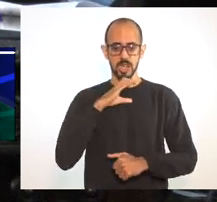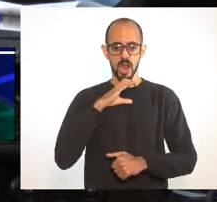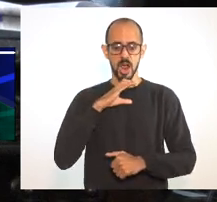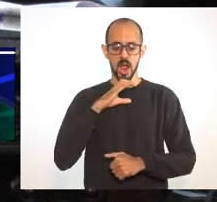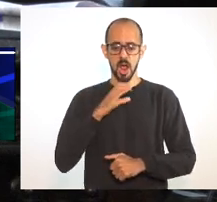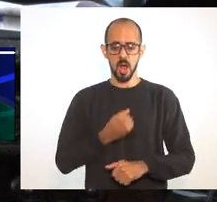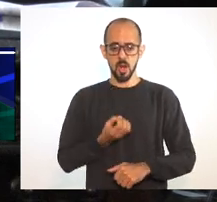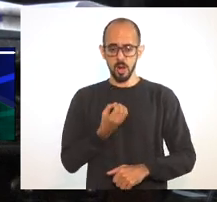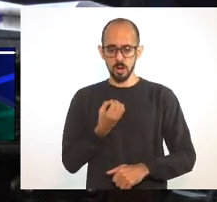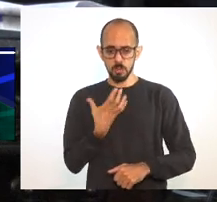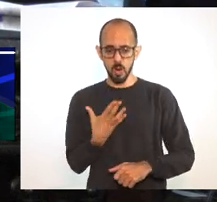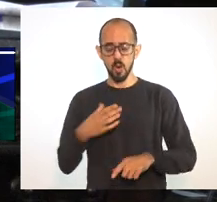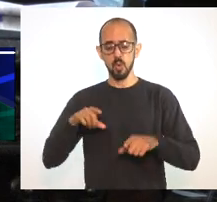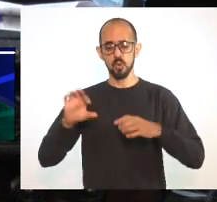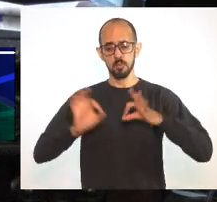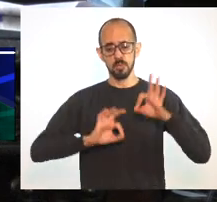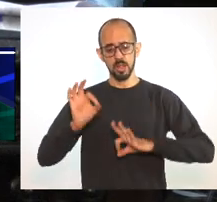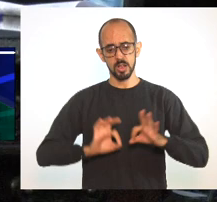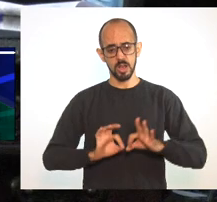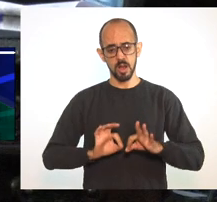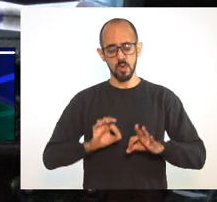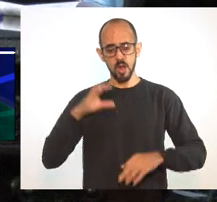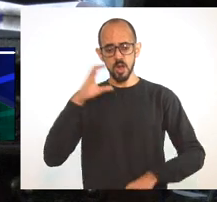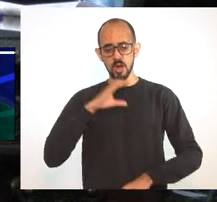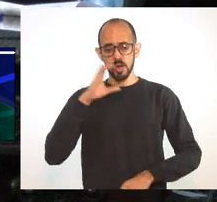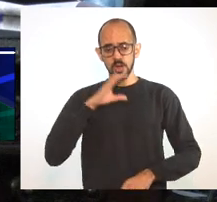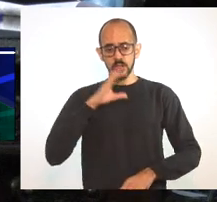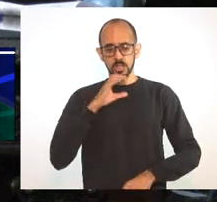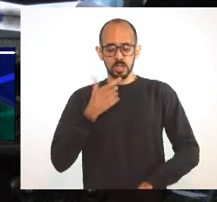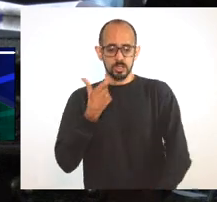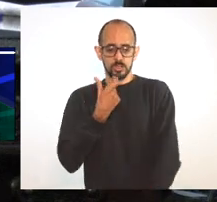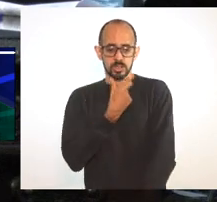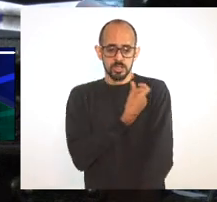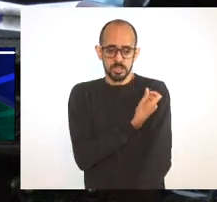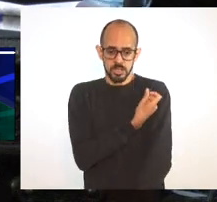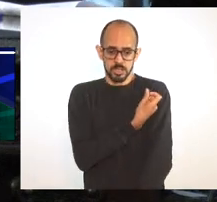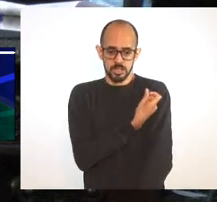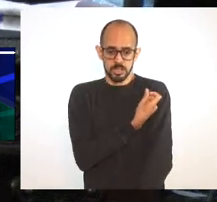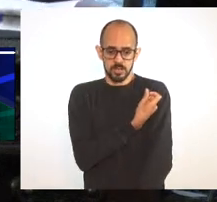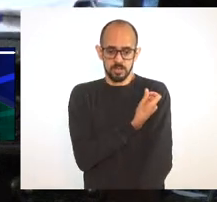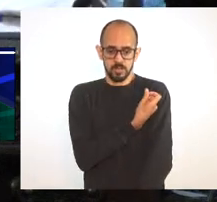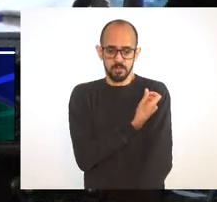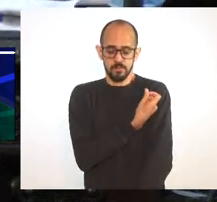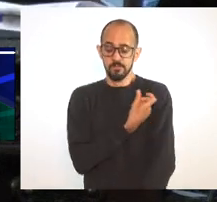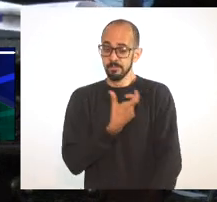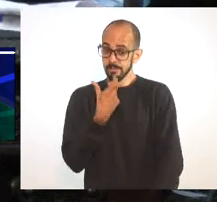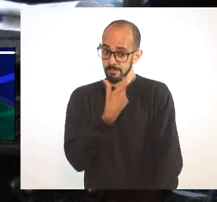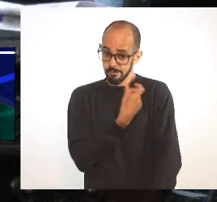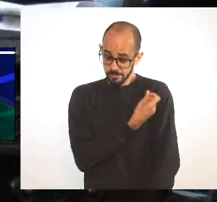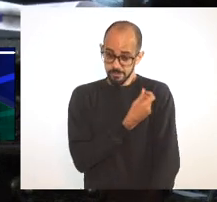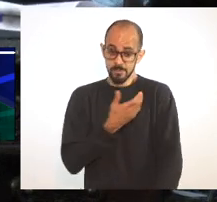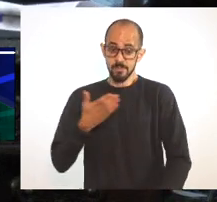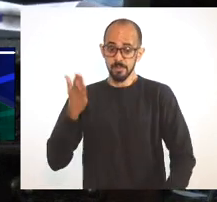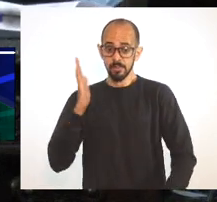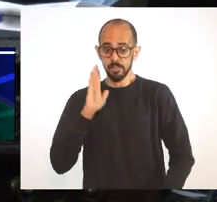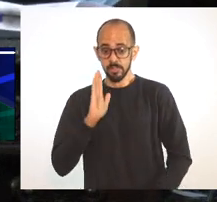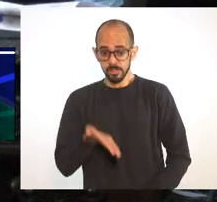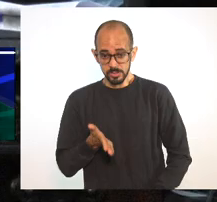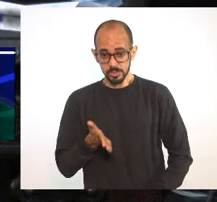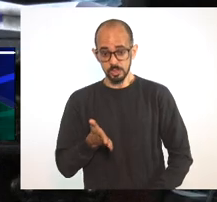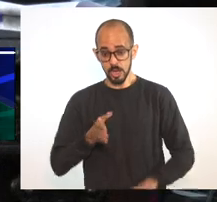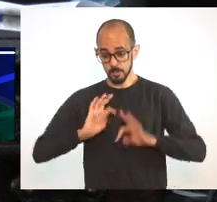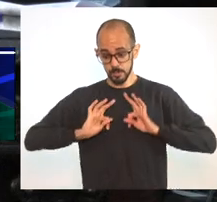um plano urgente e universal de vacinação. Vacina já para todos